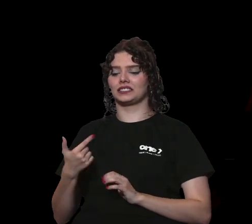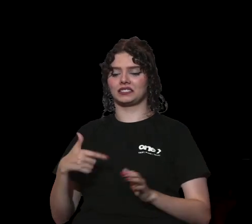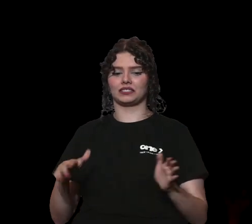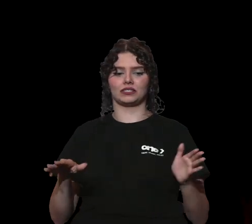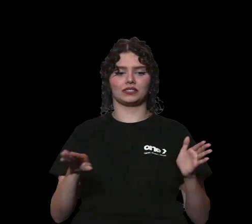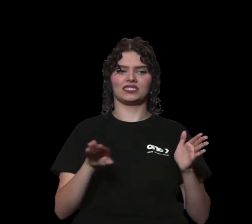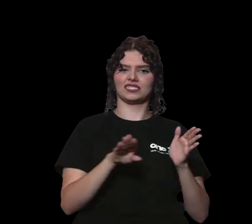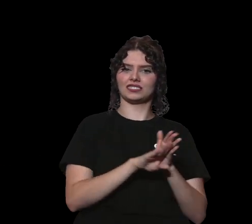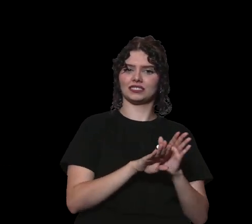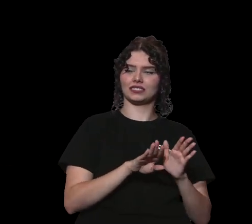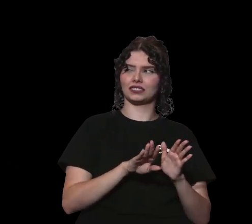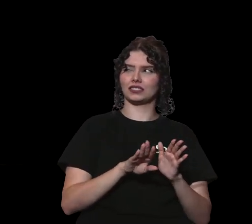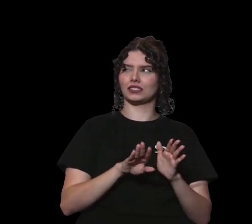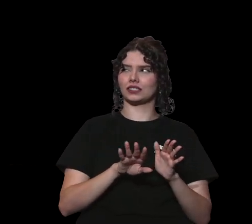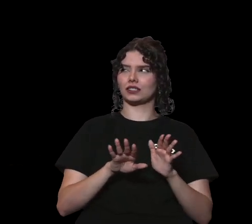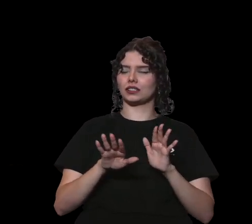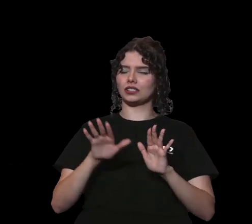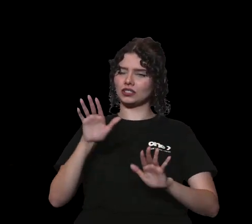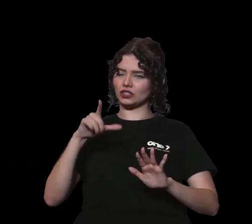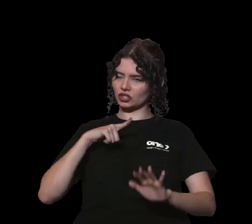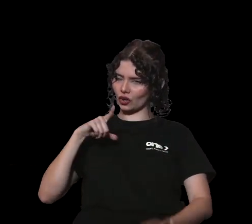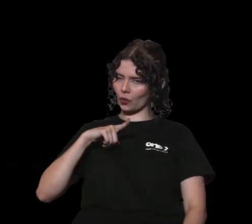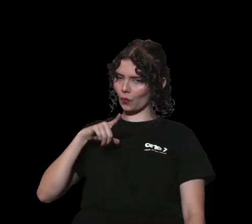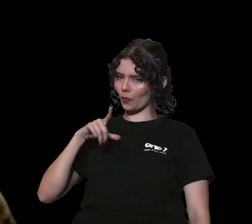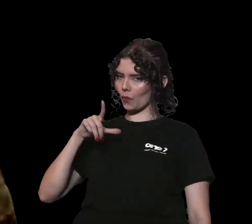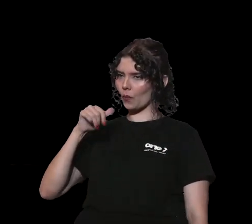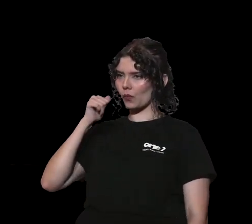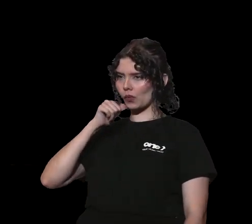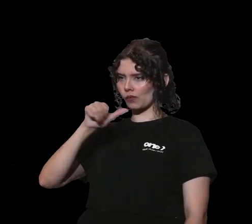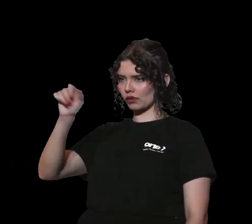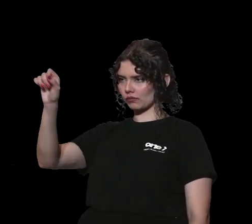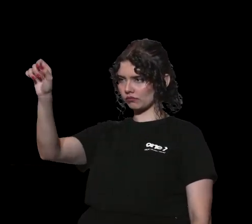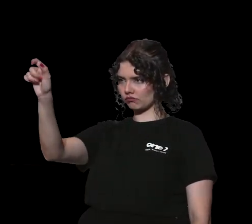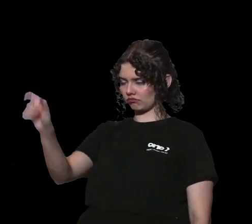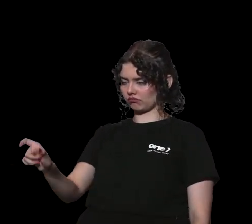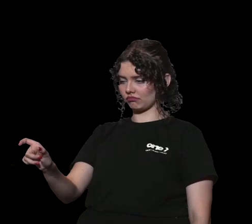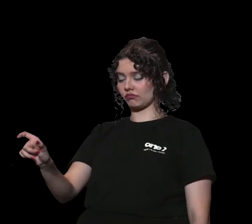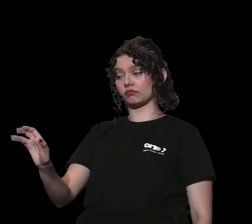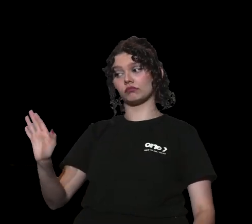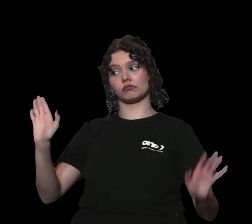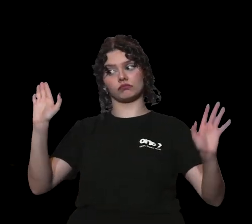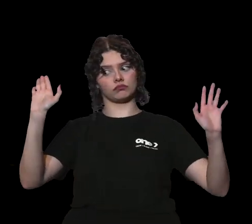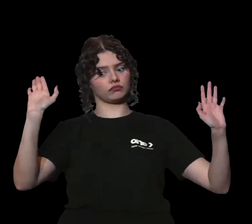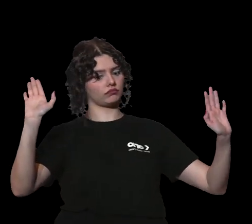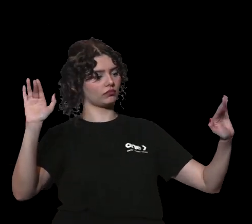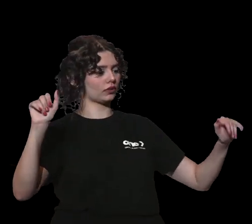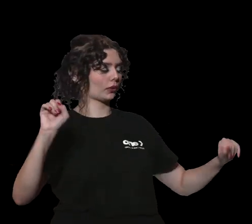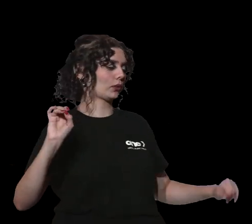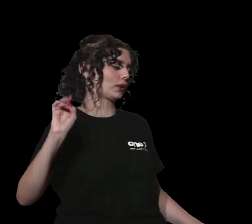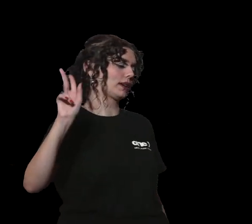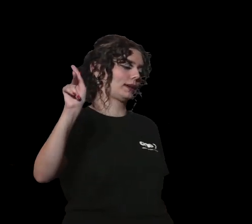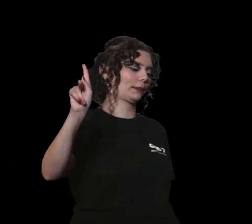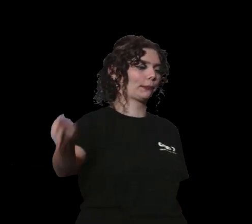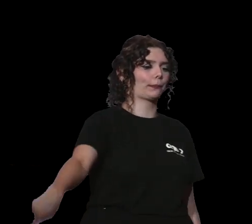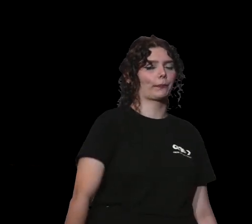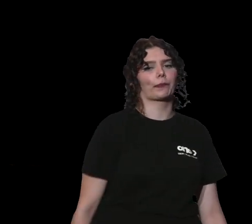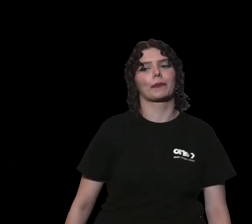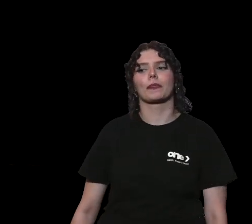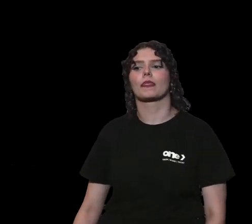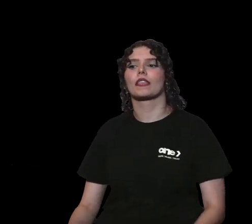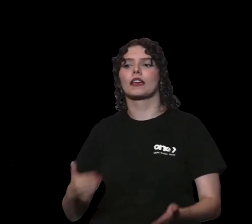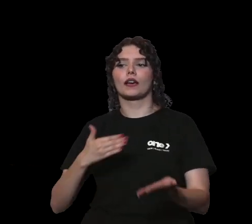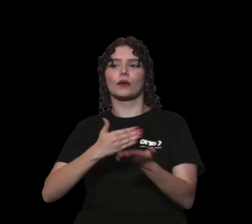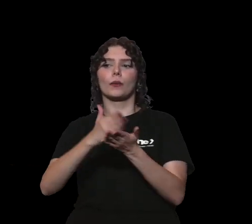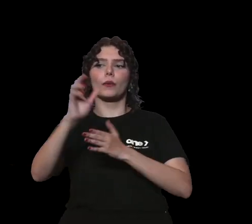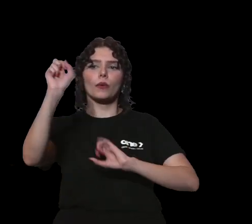eu acho que ela estava antes de mim. Tinha uma mulher no local onde eu faço os exercícios. Falei, o parque é público, né? Vamos lá. Comecei a fazer